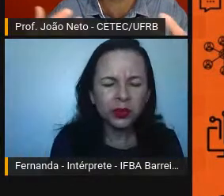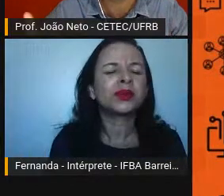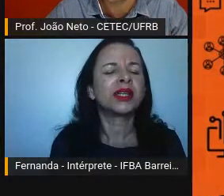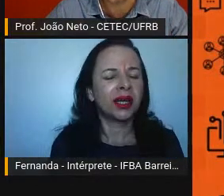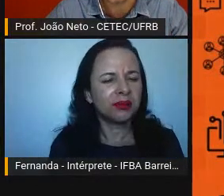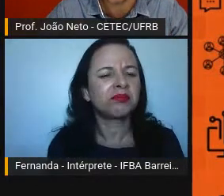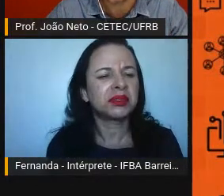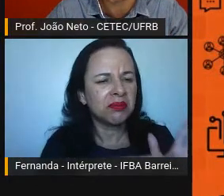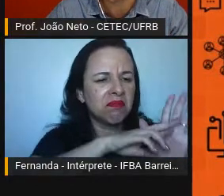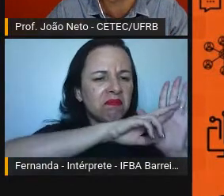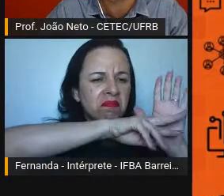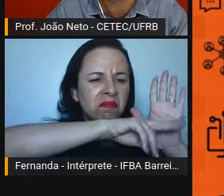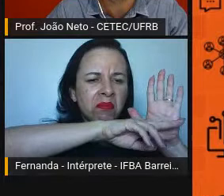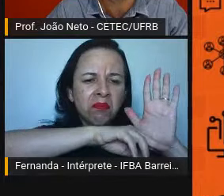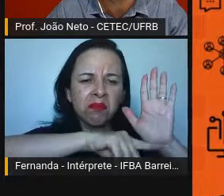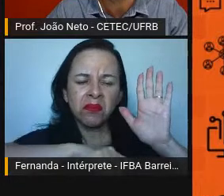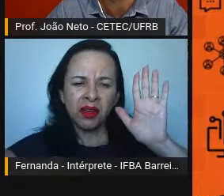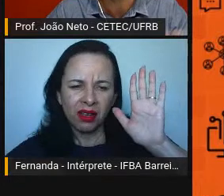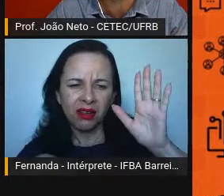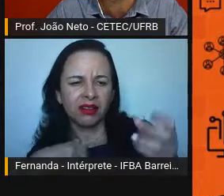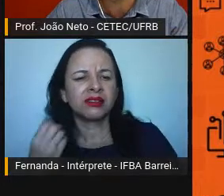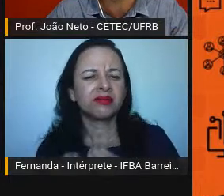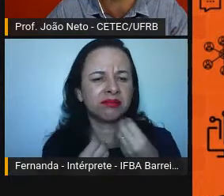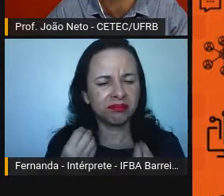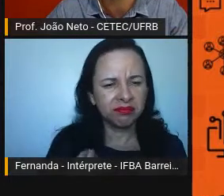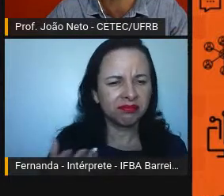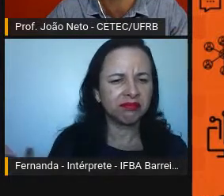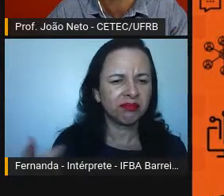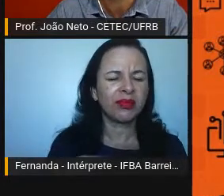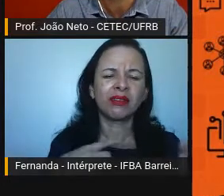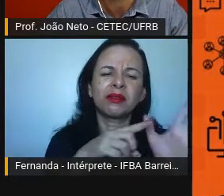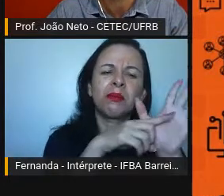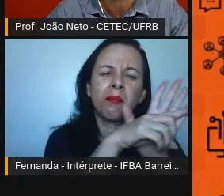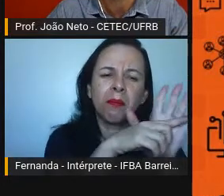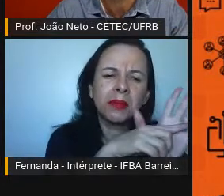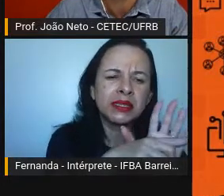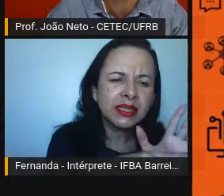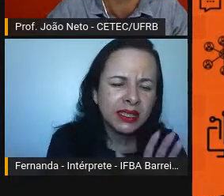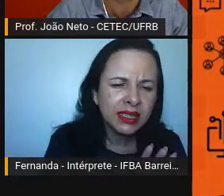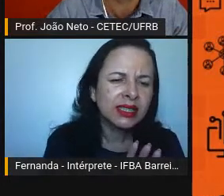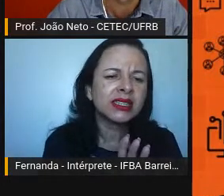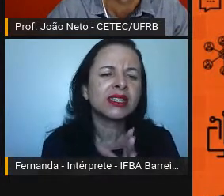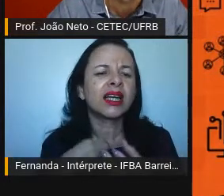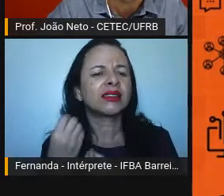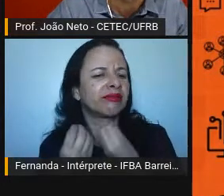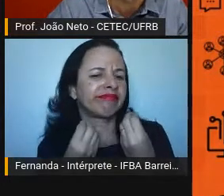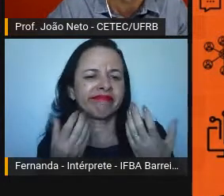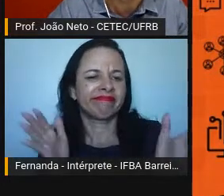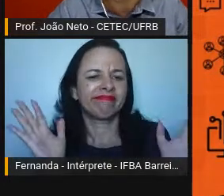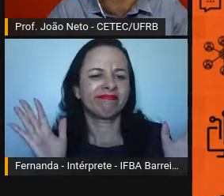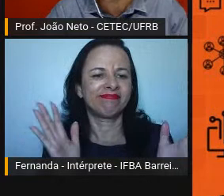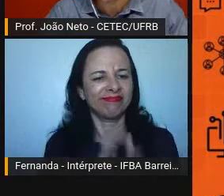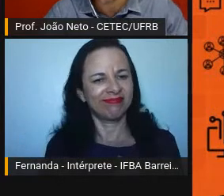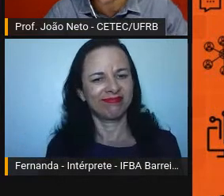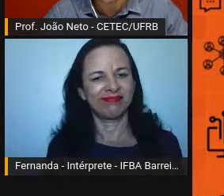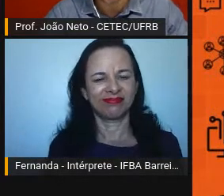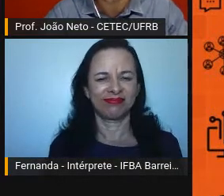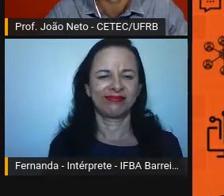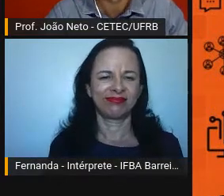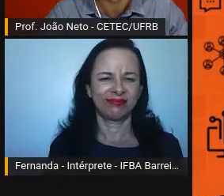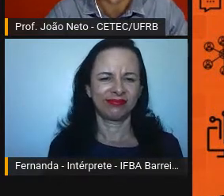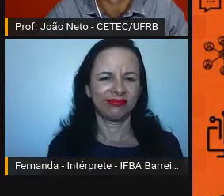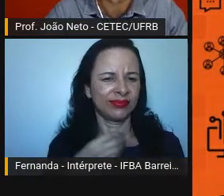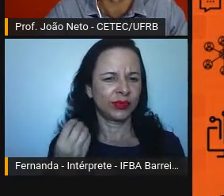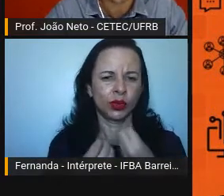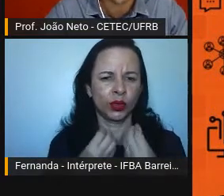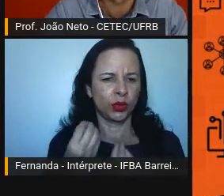de aplicações que nós podemos ter tanto a nossa pesquisa a enfim a passando